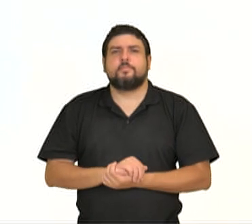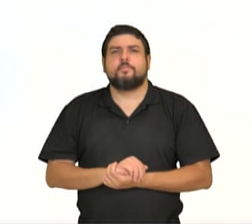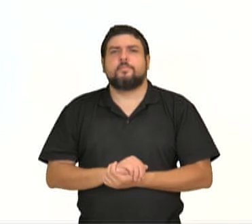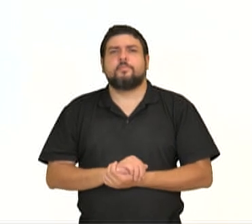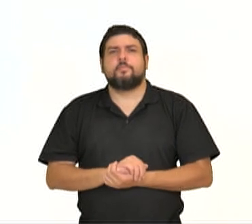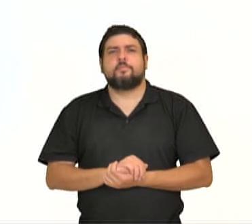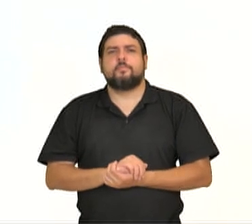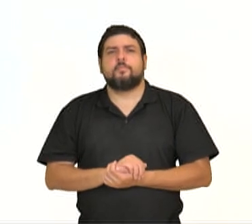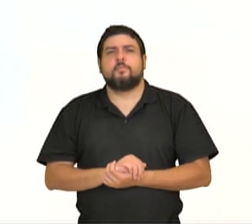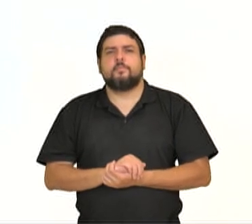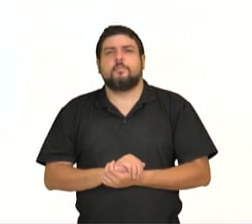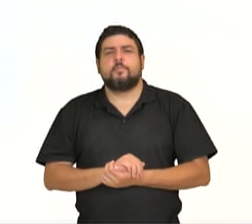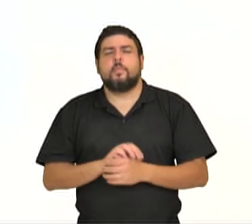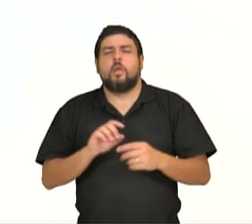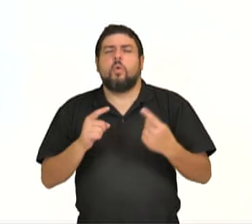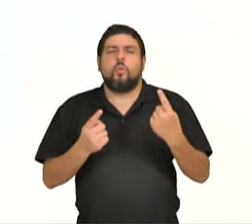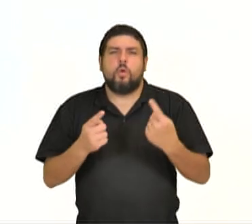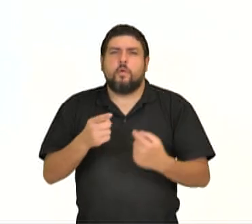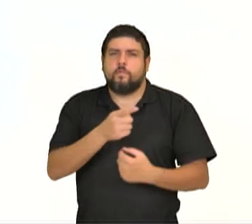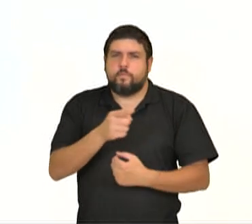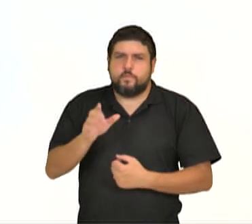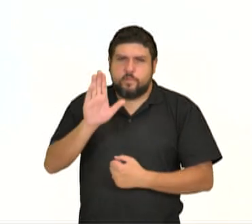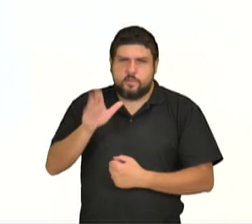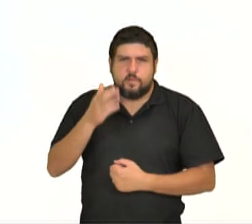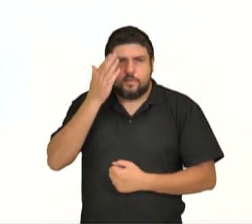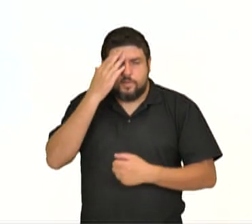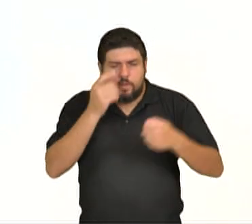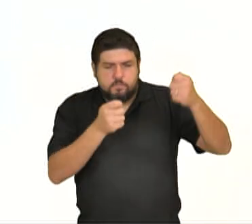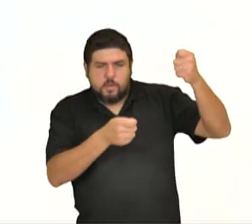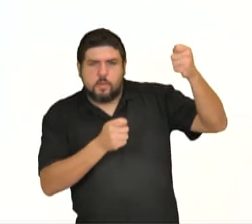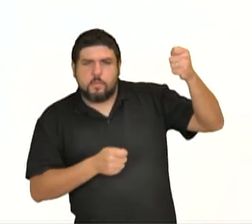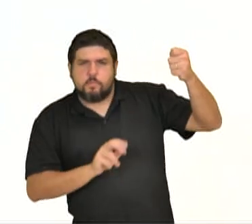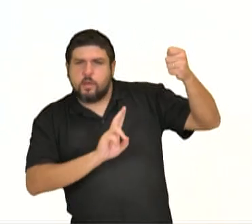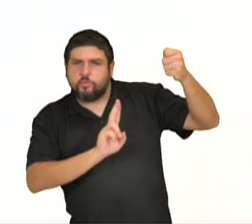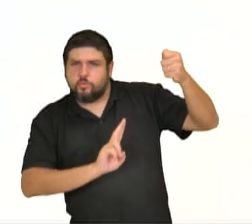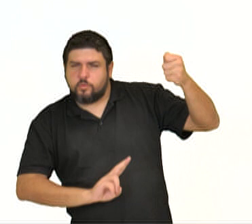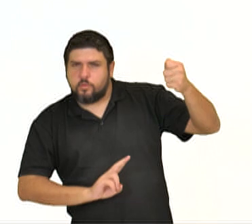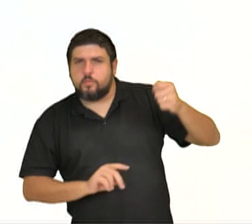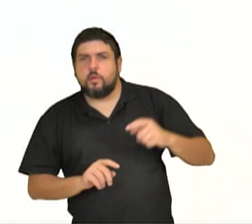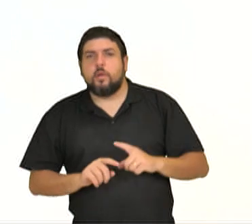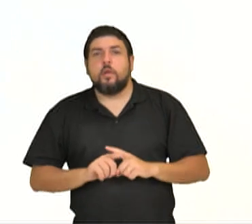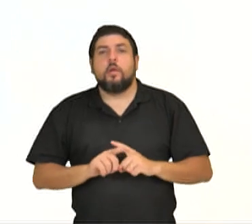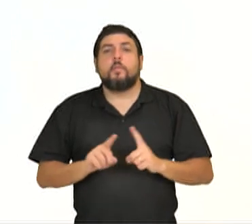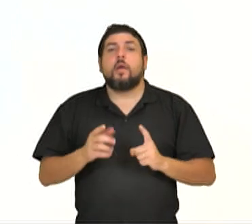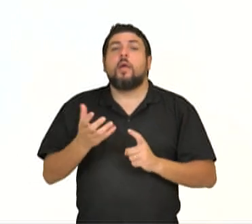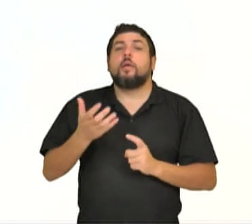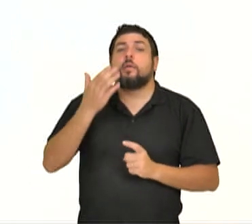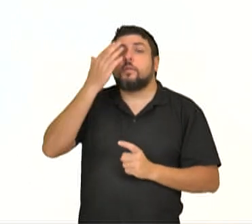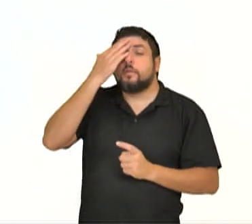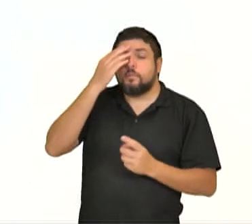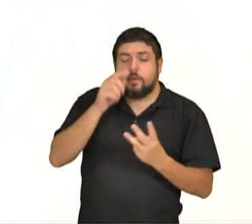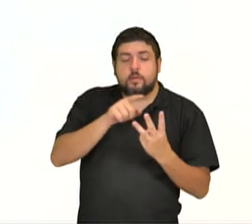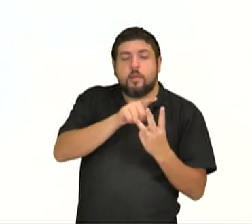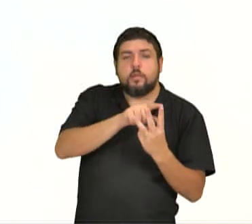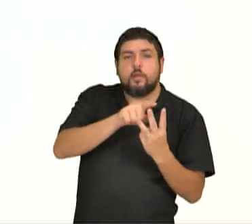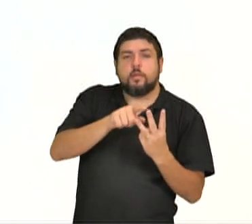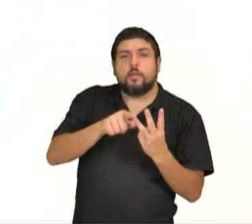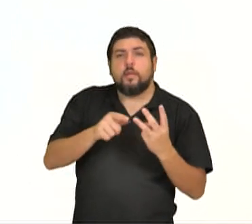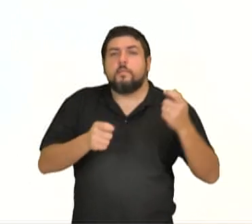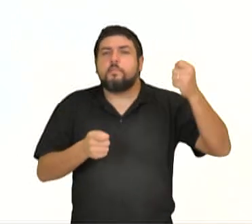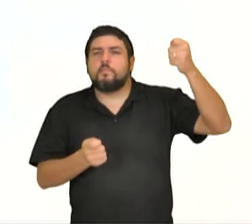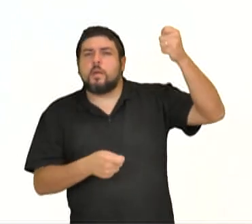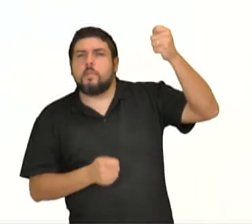agora você sabe quais são as partes do berimbau, então eu te pergunto, quais são os 3 tipos de berimbaus que